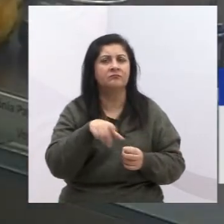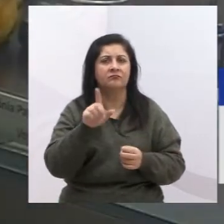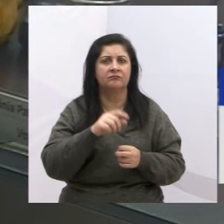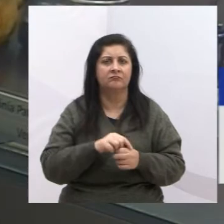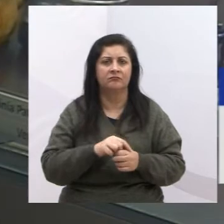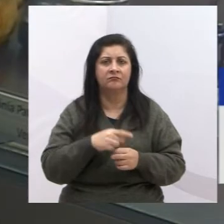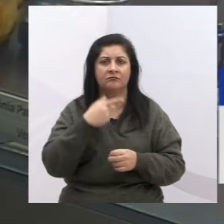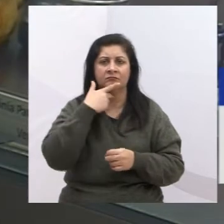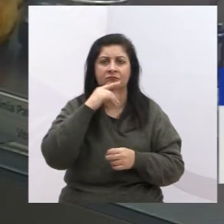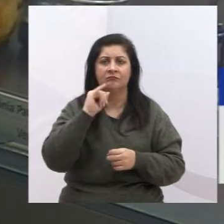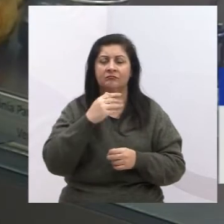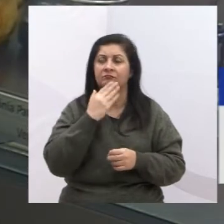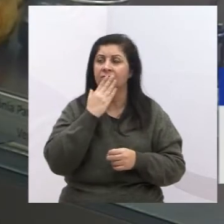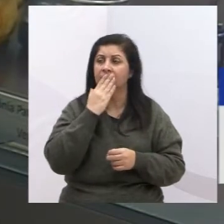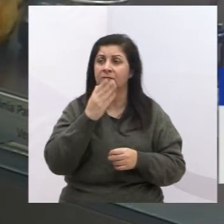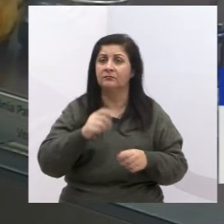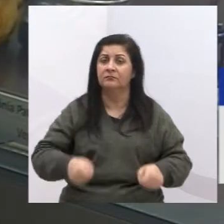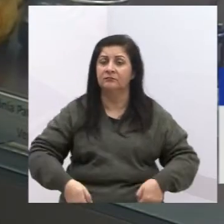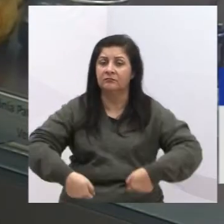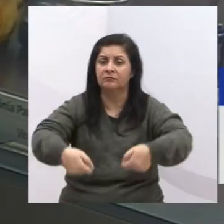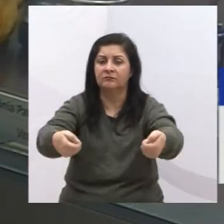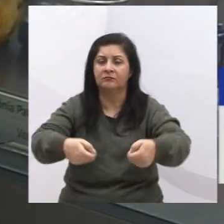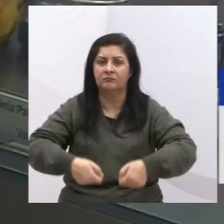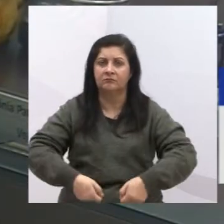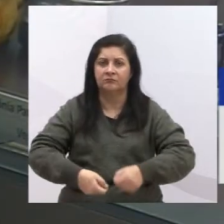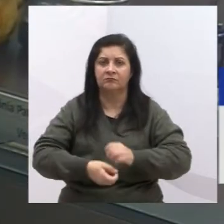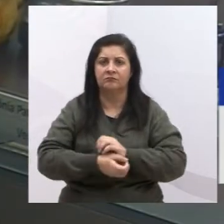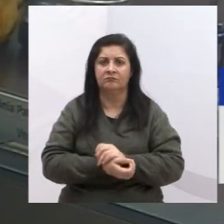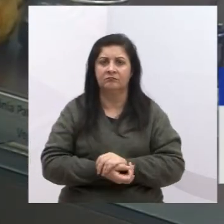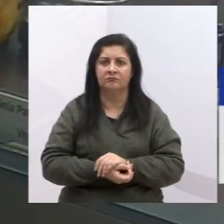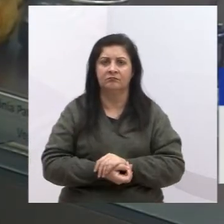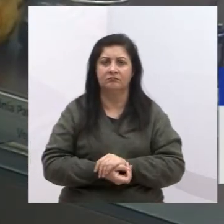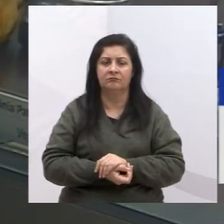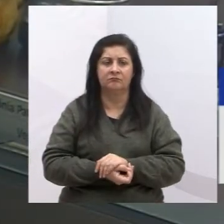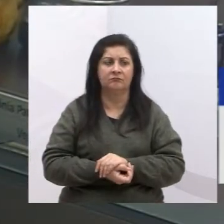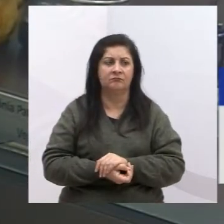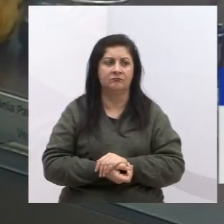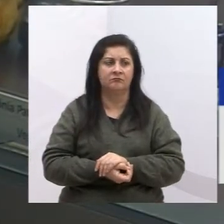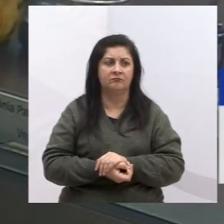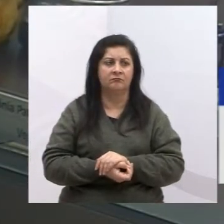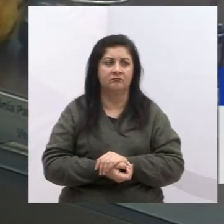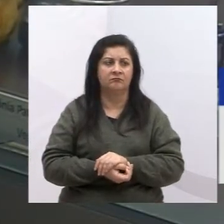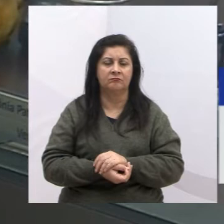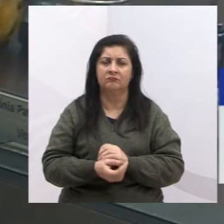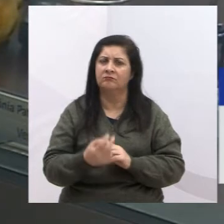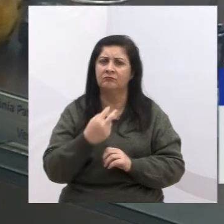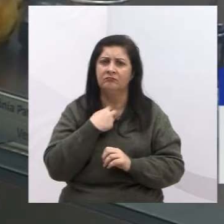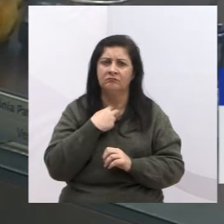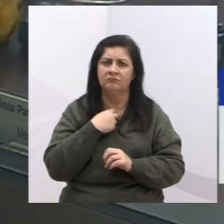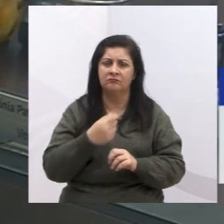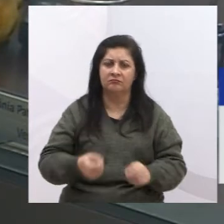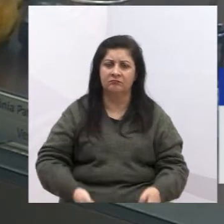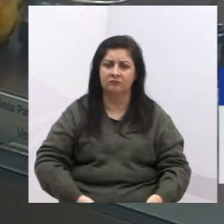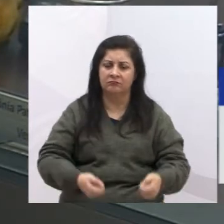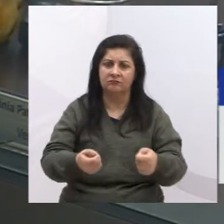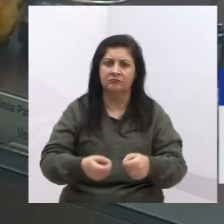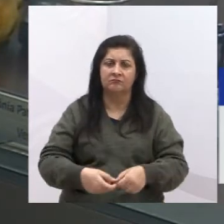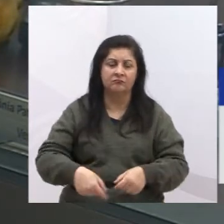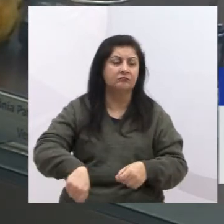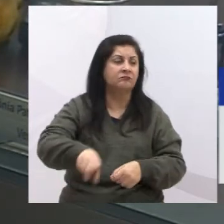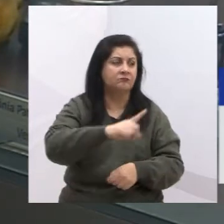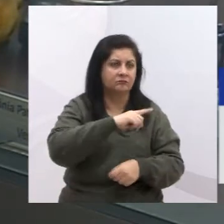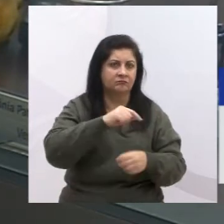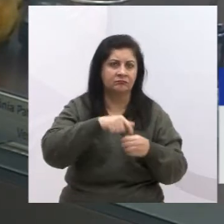pai dele pediu para ele jogar um entulho num determinado local, ali numa área verde. Eu falei, mas você não pode estar fazendo isso, volta com esse carrinho para